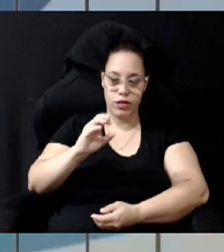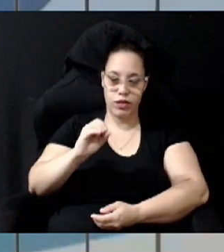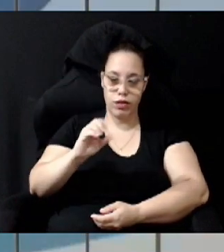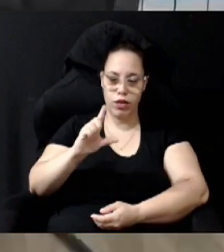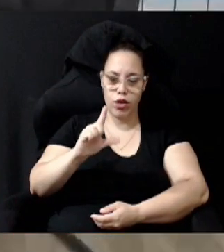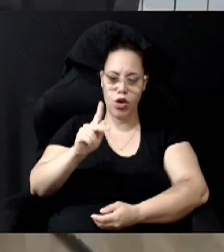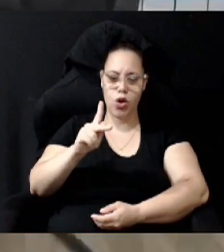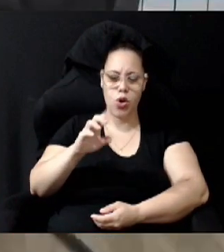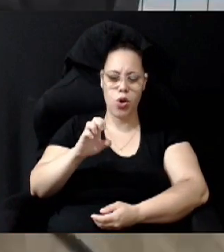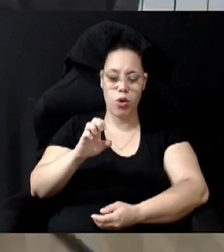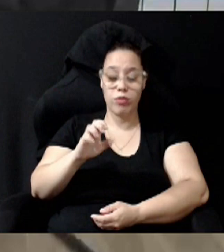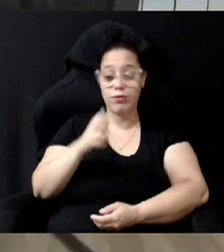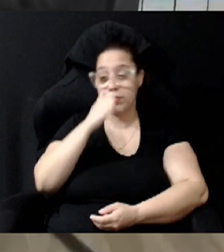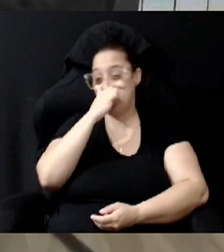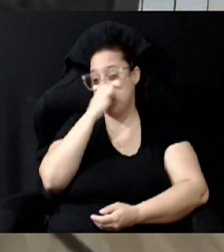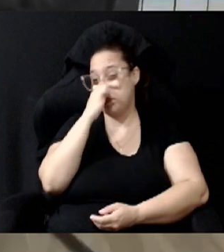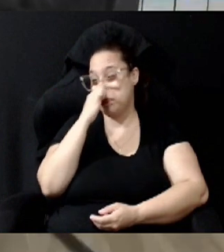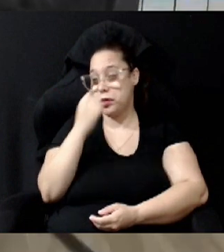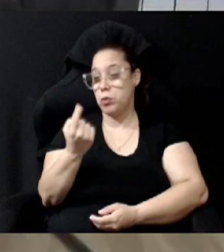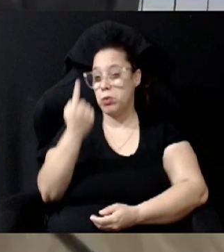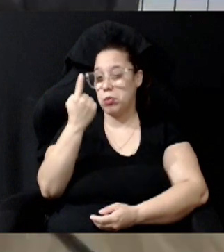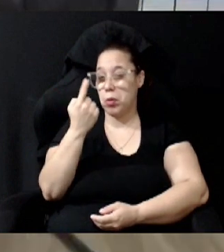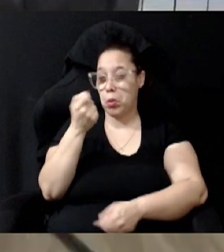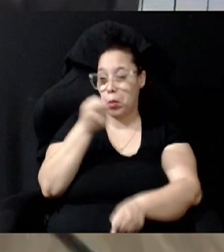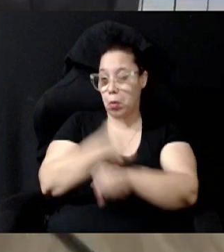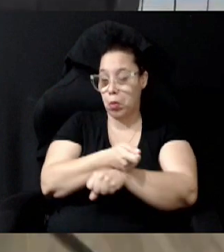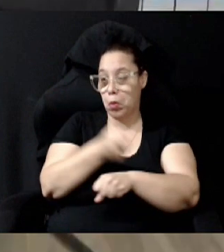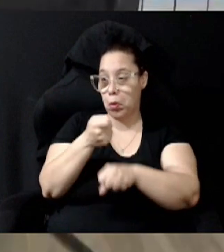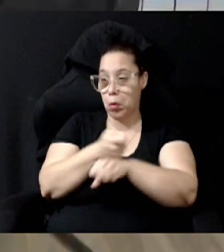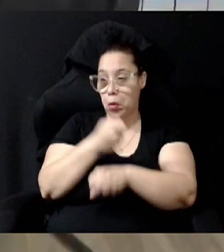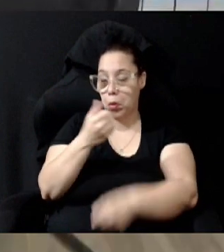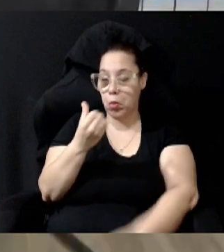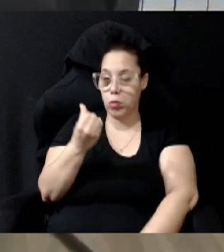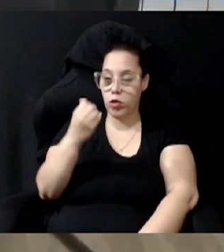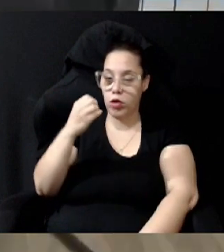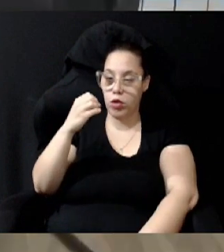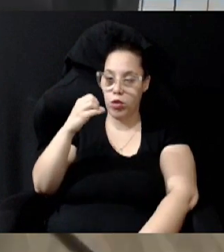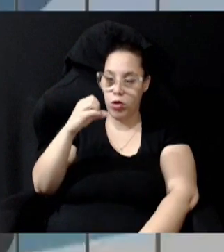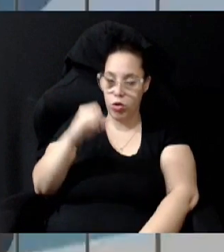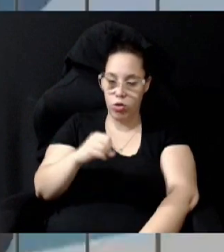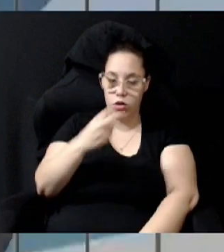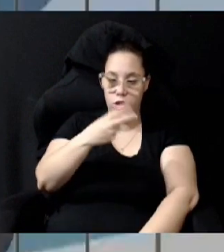nós sofremos o primeiro golpe em 1823. Dom Pedro